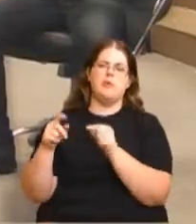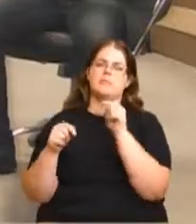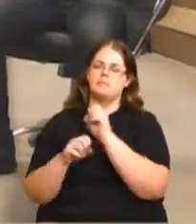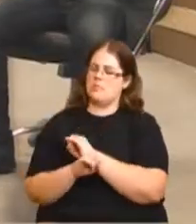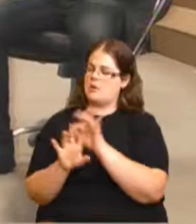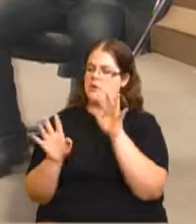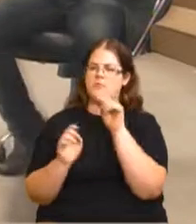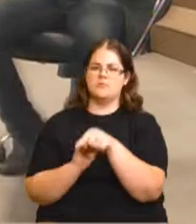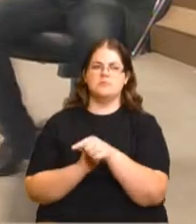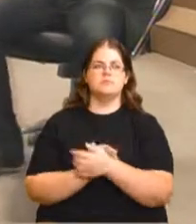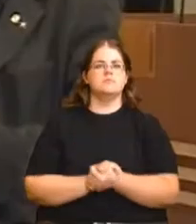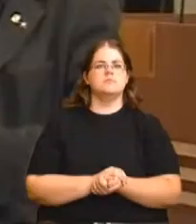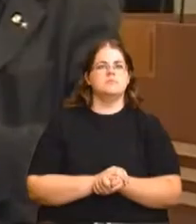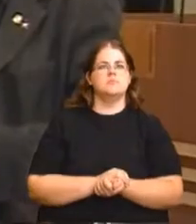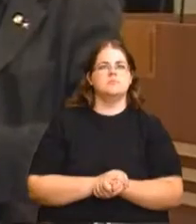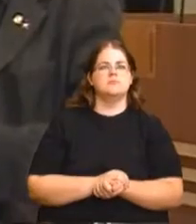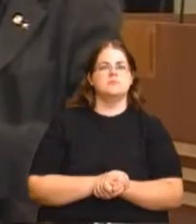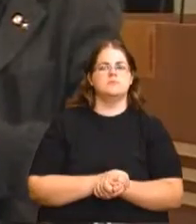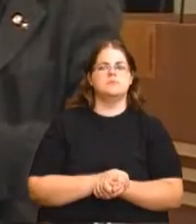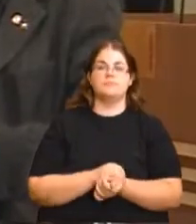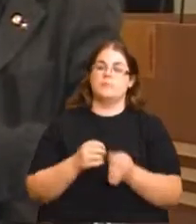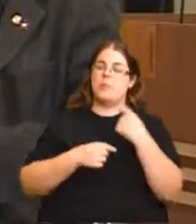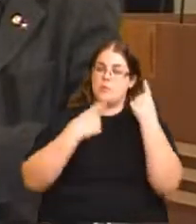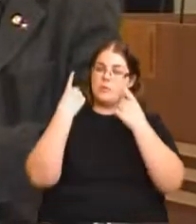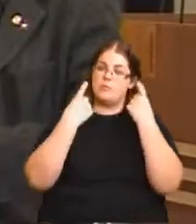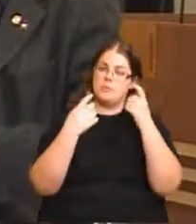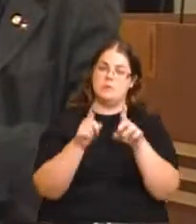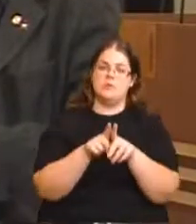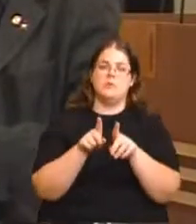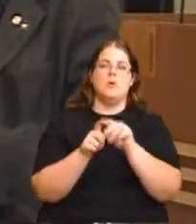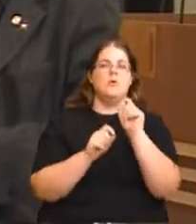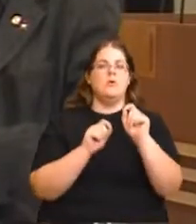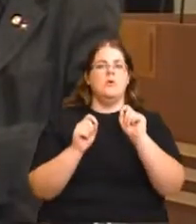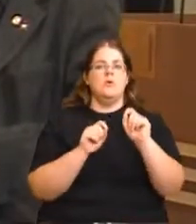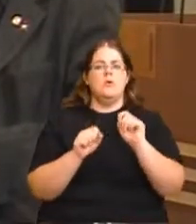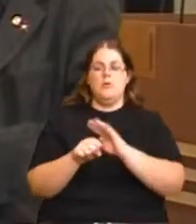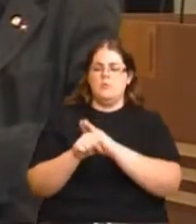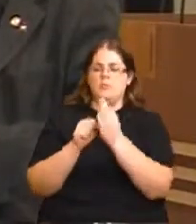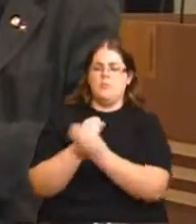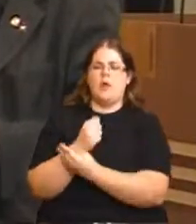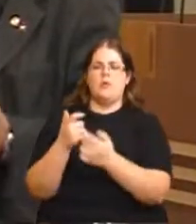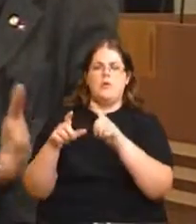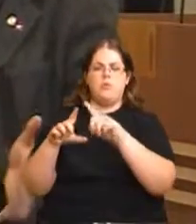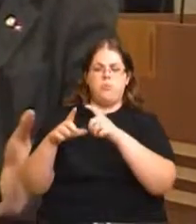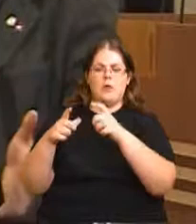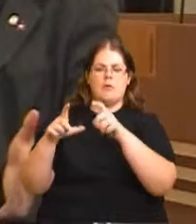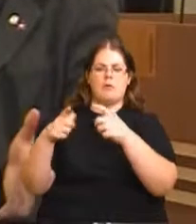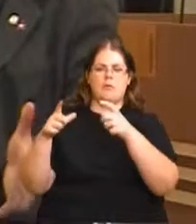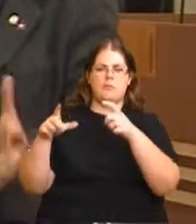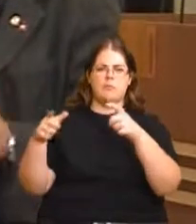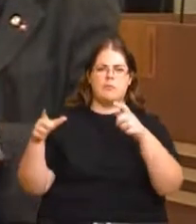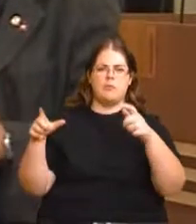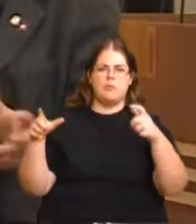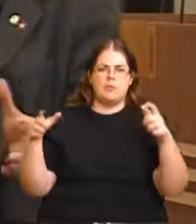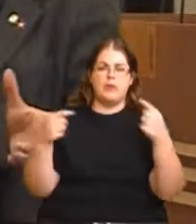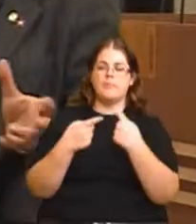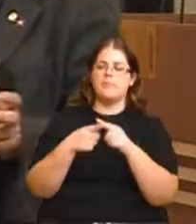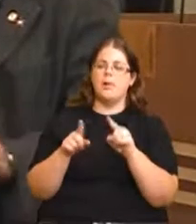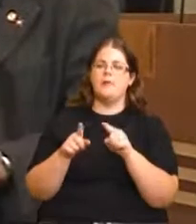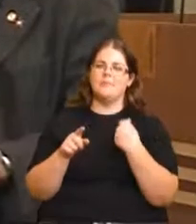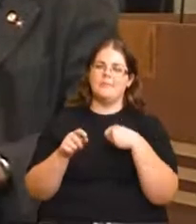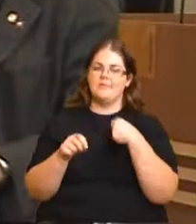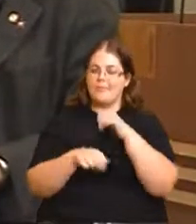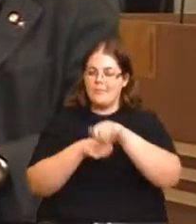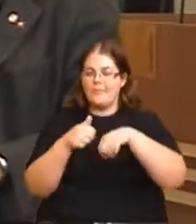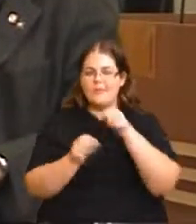das indústrias, é lá, sem dúvida nenhuma. E a preocupação é essa, e o bairro cada vez cresce mais, e as condições estruturais